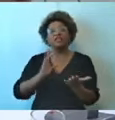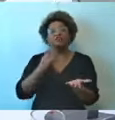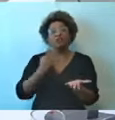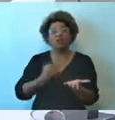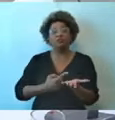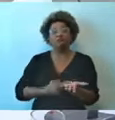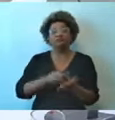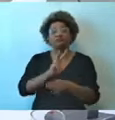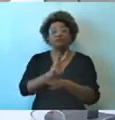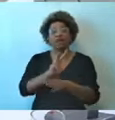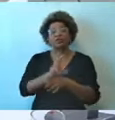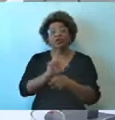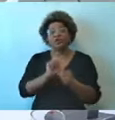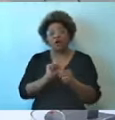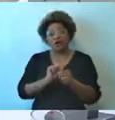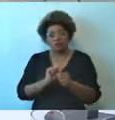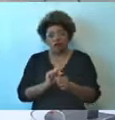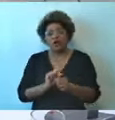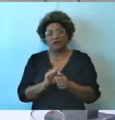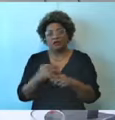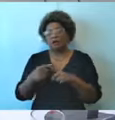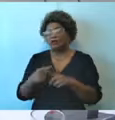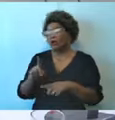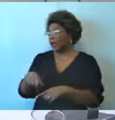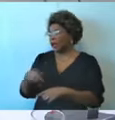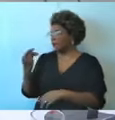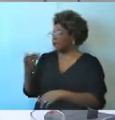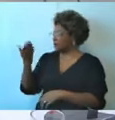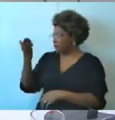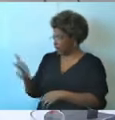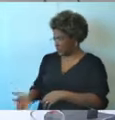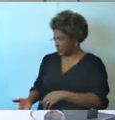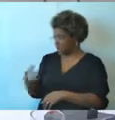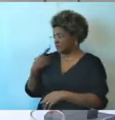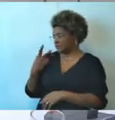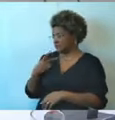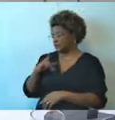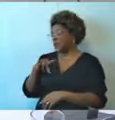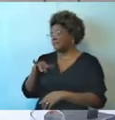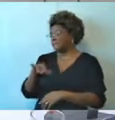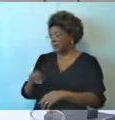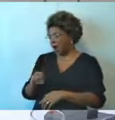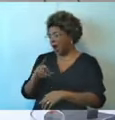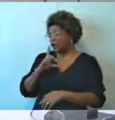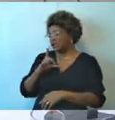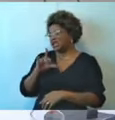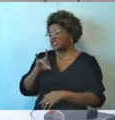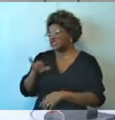finalizados. Acho que é até importante para você, né, Braulio, ter essa previsão para dar para os motociclistas.